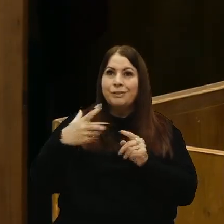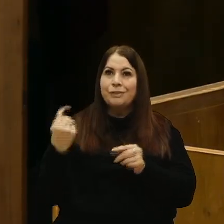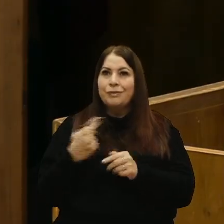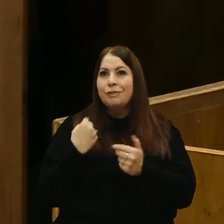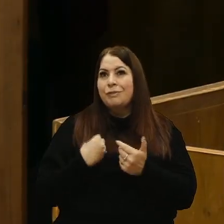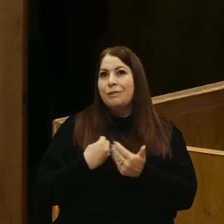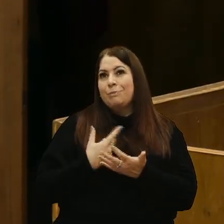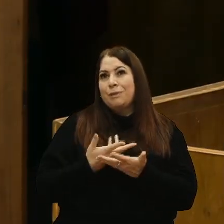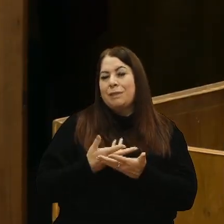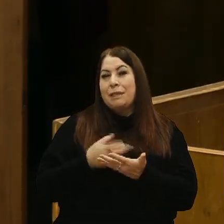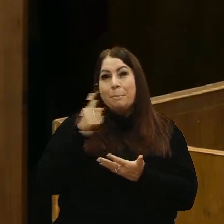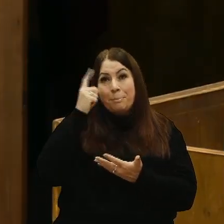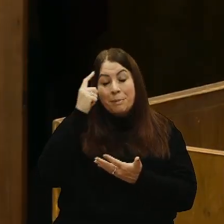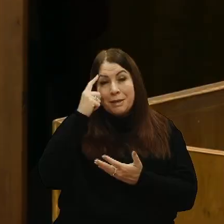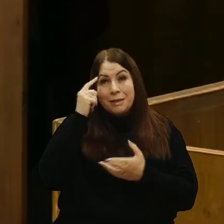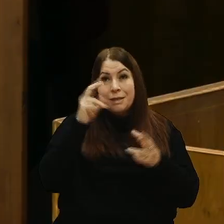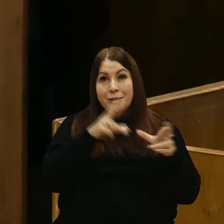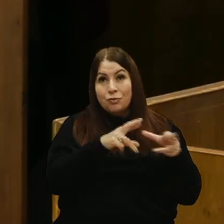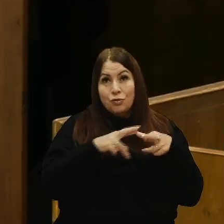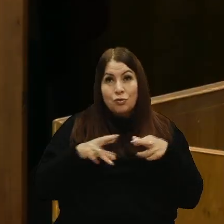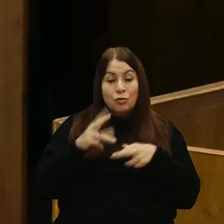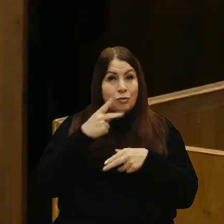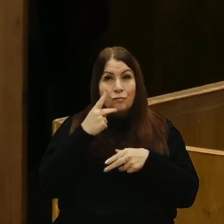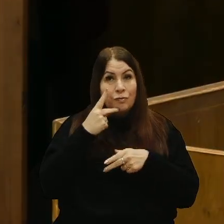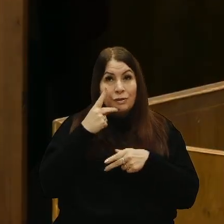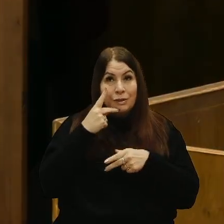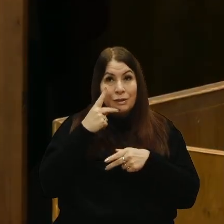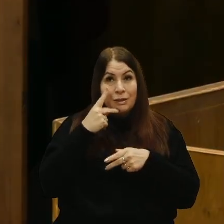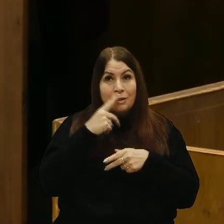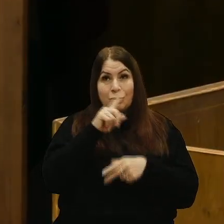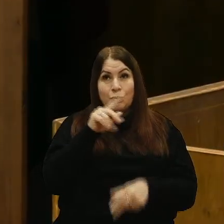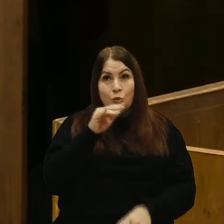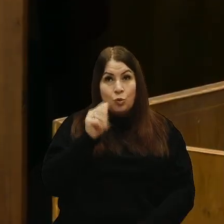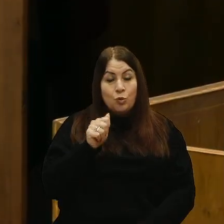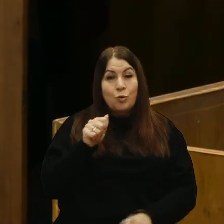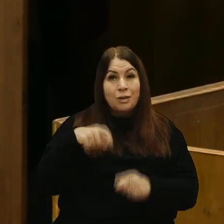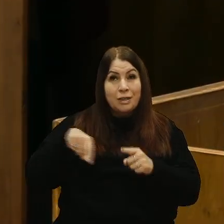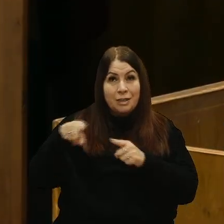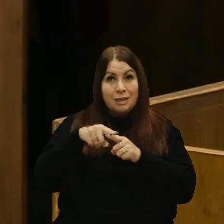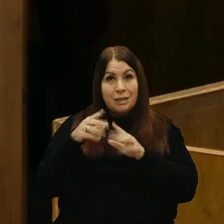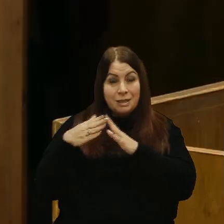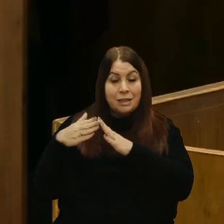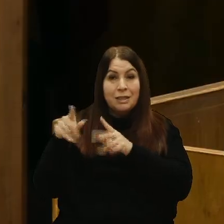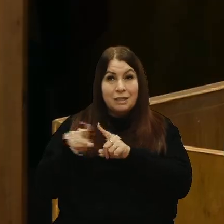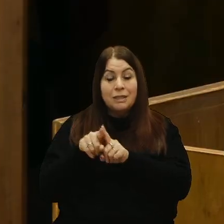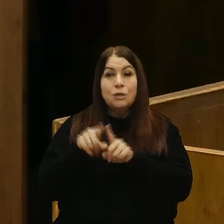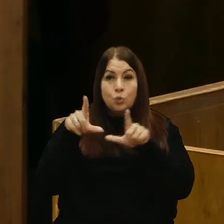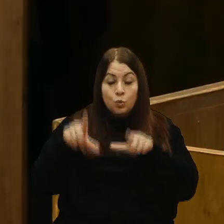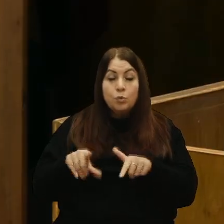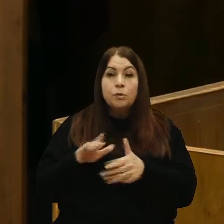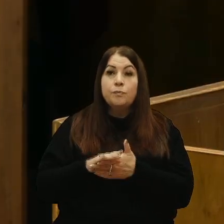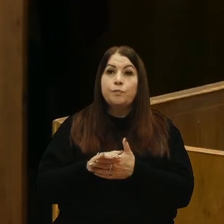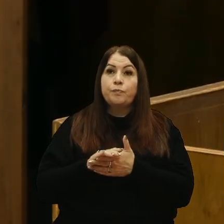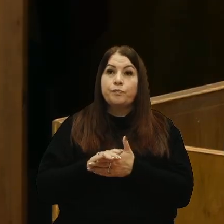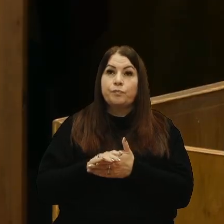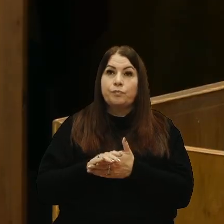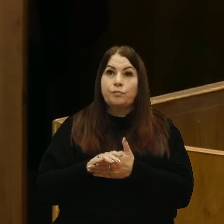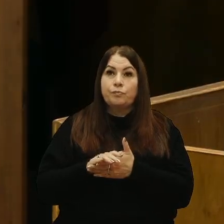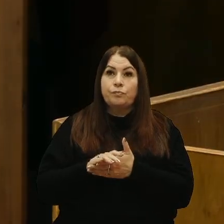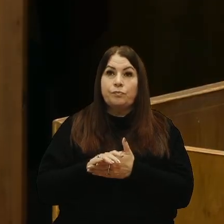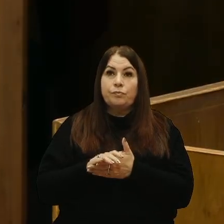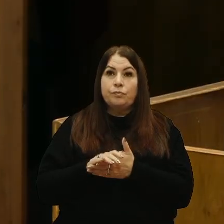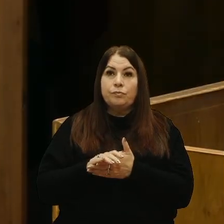precisamos pensar que regiões... Eu não estou falando de zonas de subhabitação. Eu estou falando de lugares em que